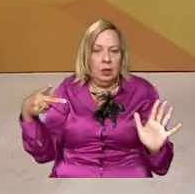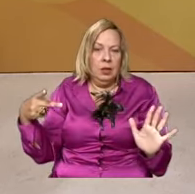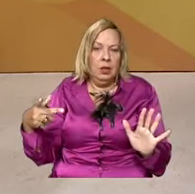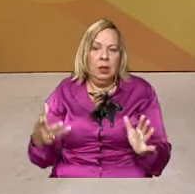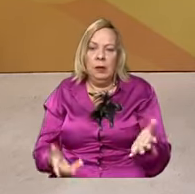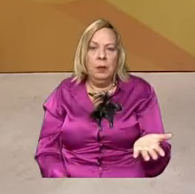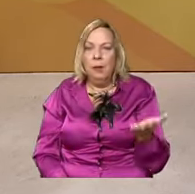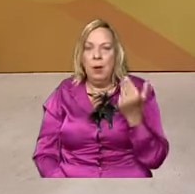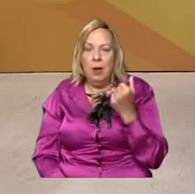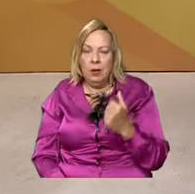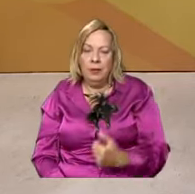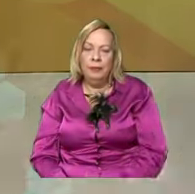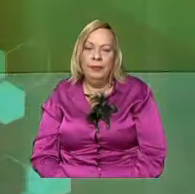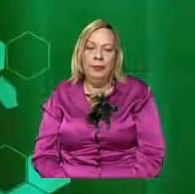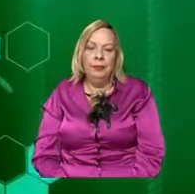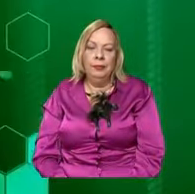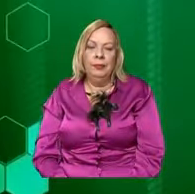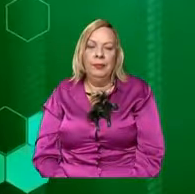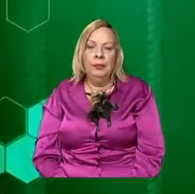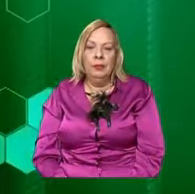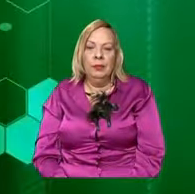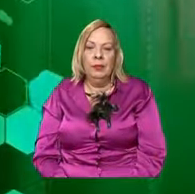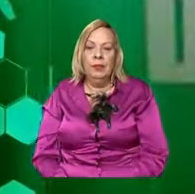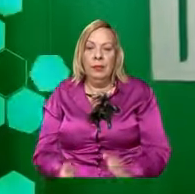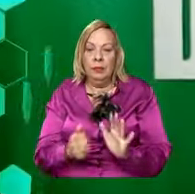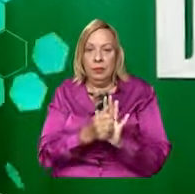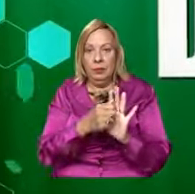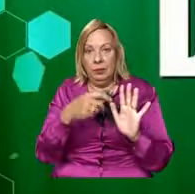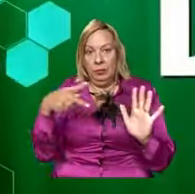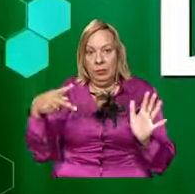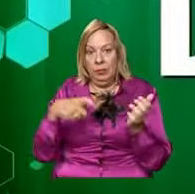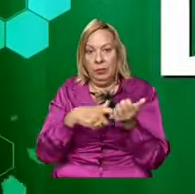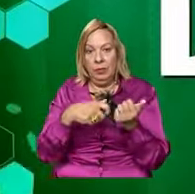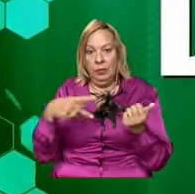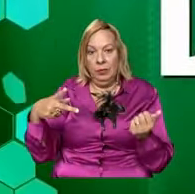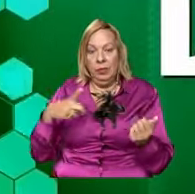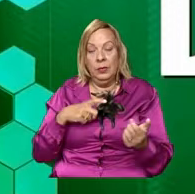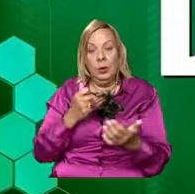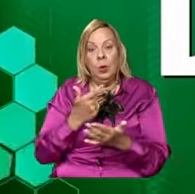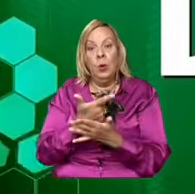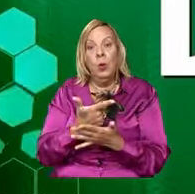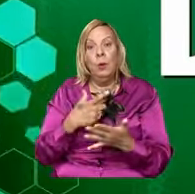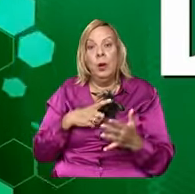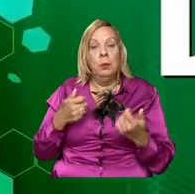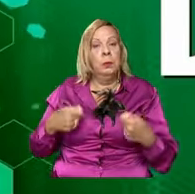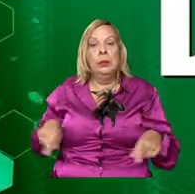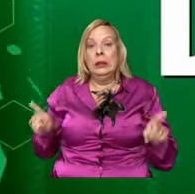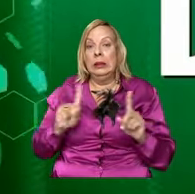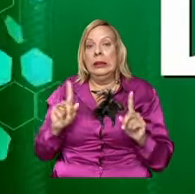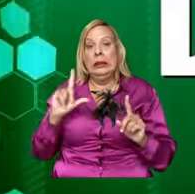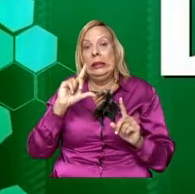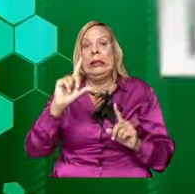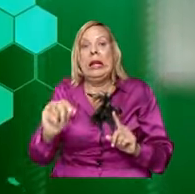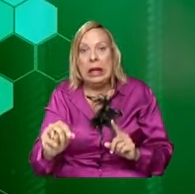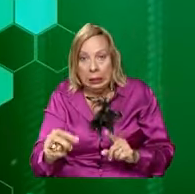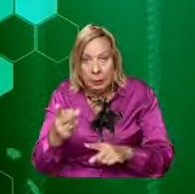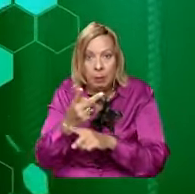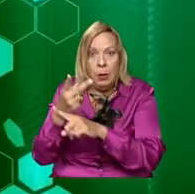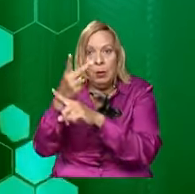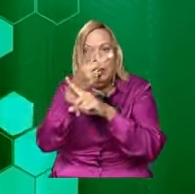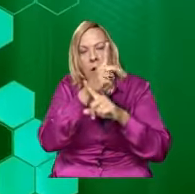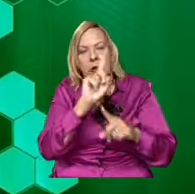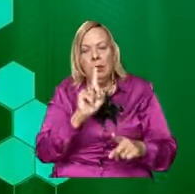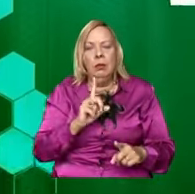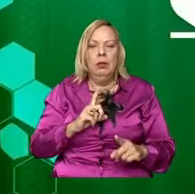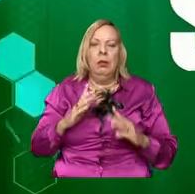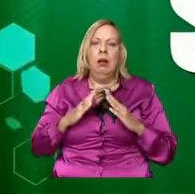Boa, boa ideia. Com o aplicativo Caju Cap, você adquire seu título sem precisar sair de casa. É